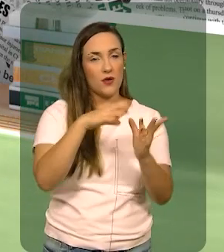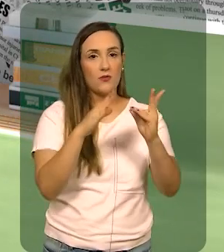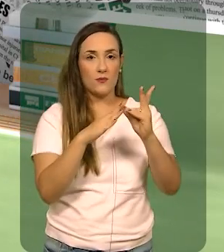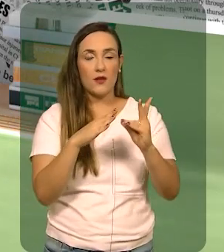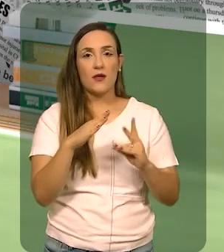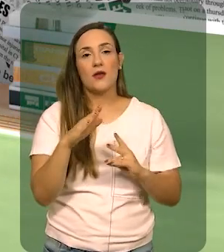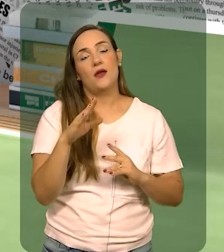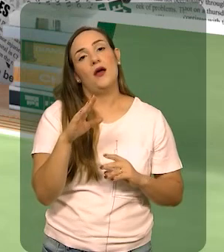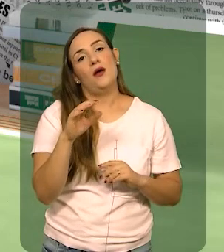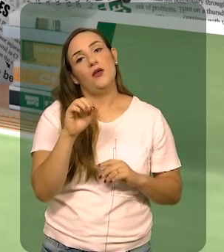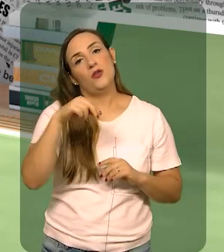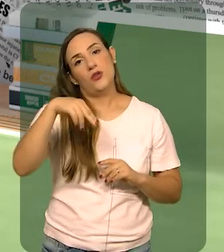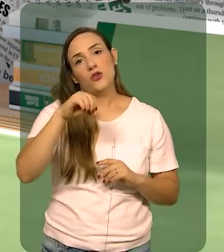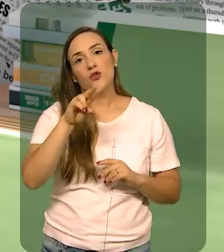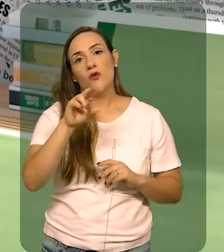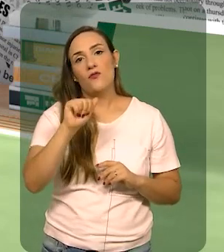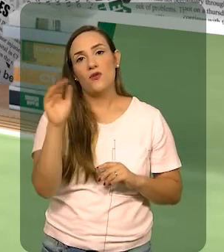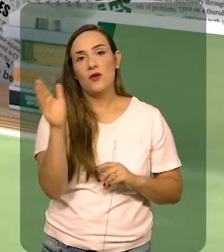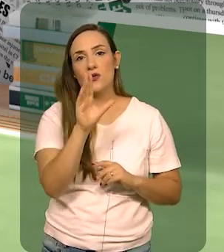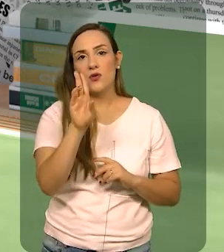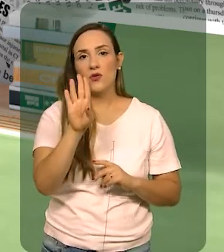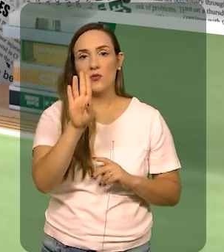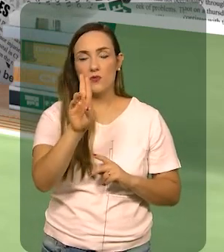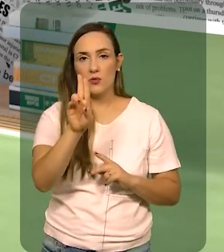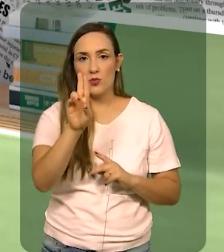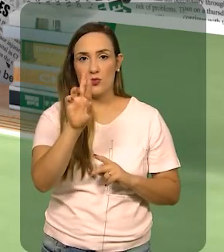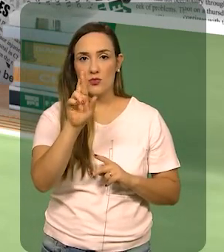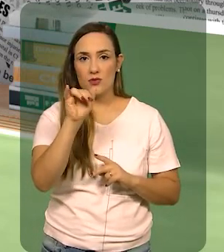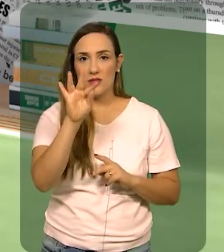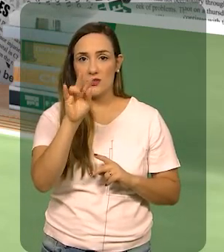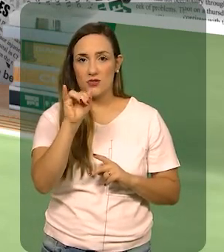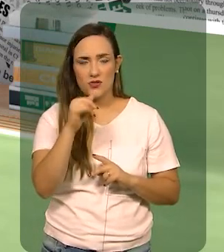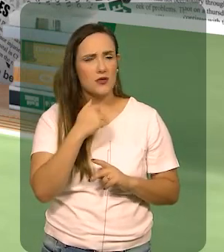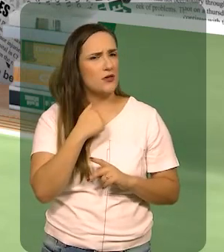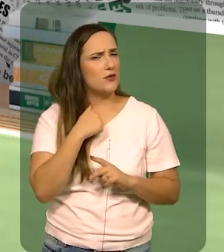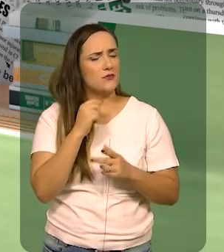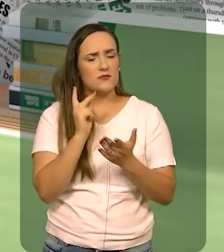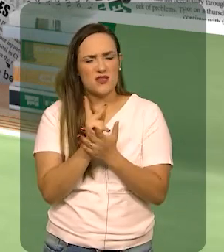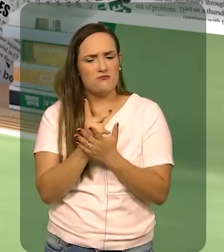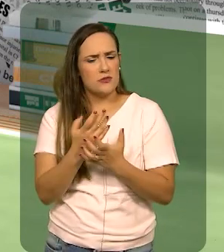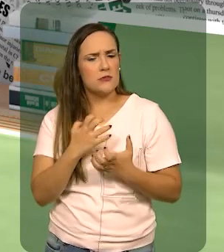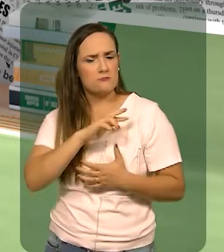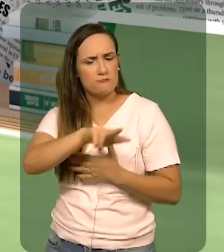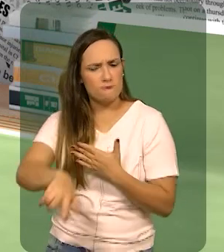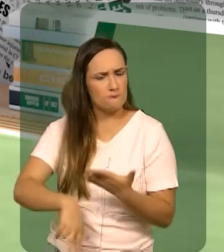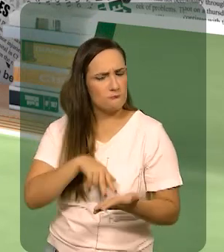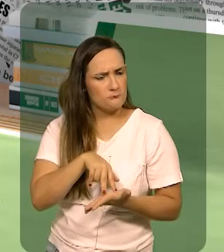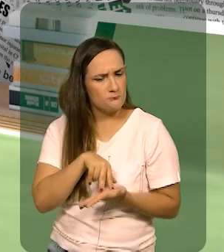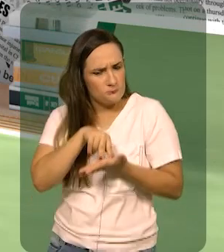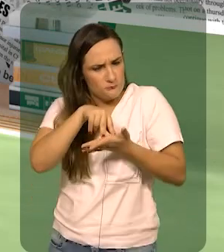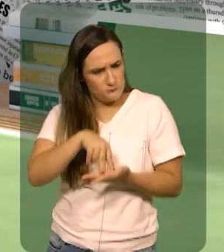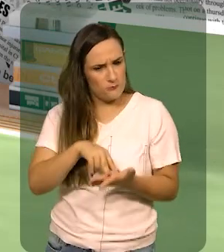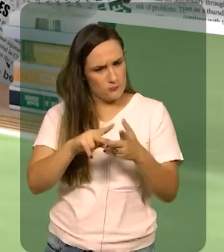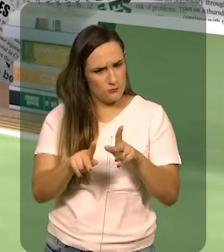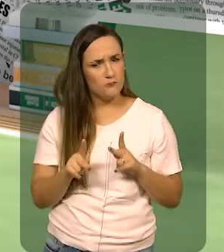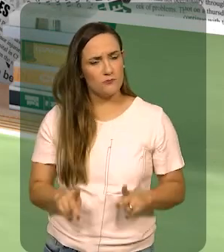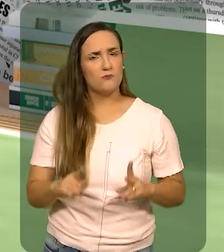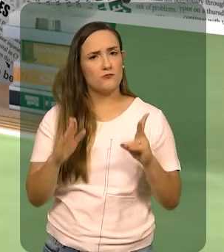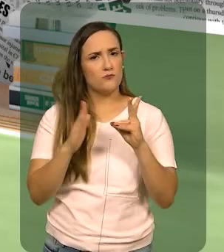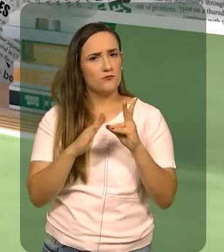Nova Buriti. Sou um indígena que sempre quis buscar o meu protagonismo quanto indígena,